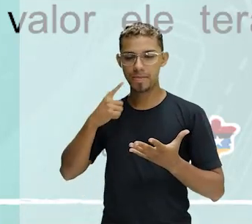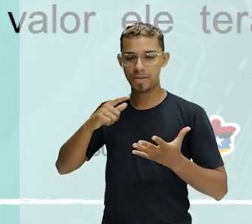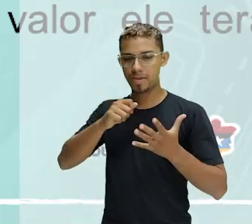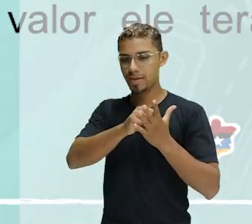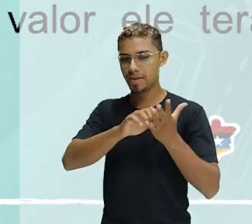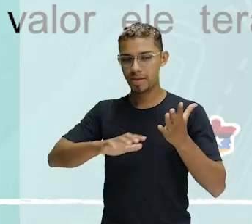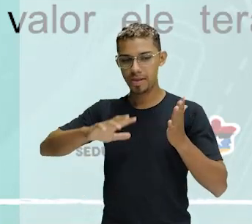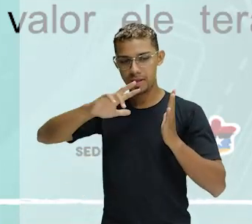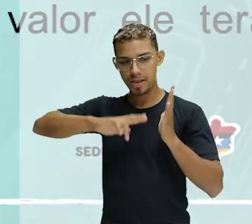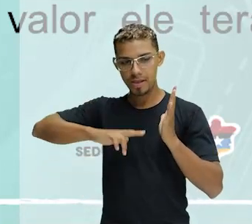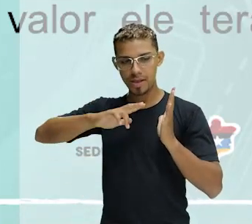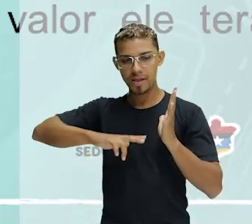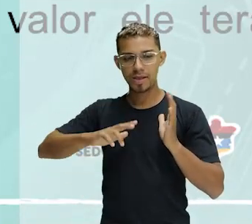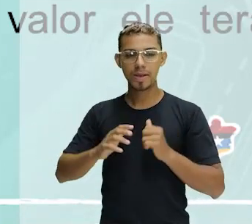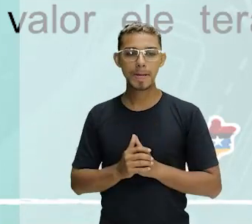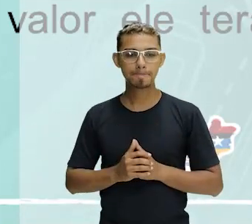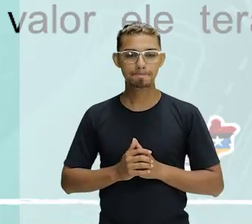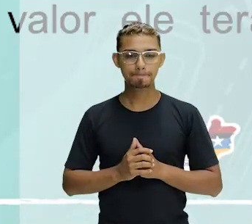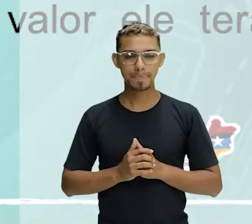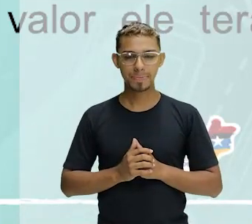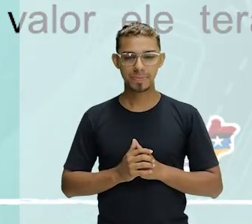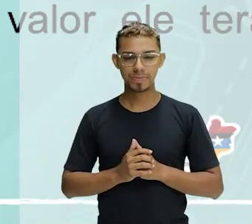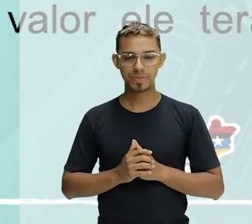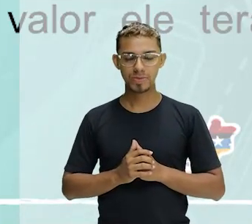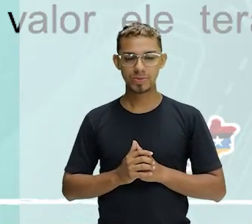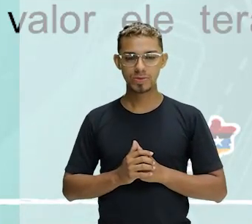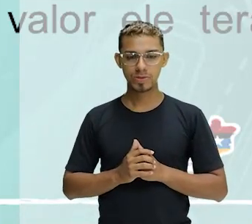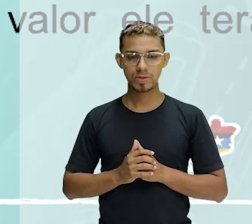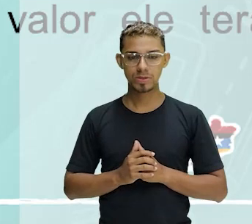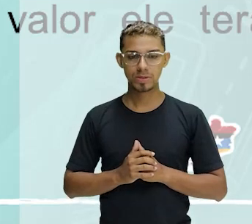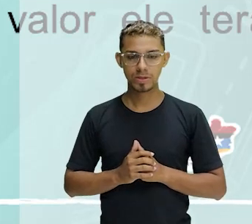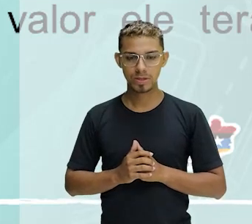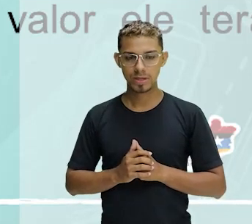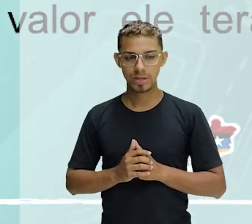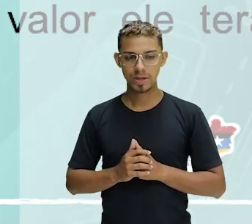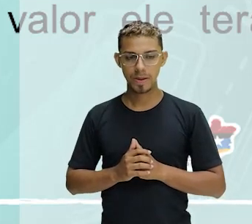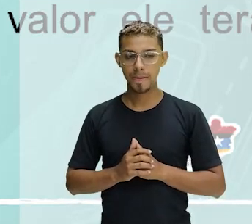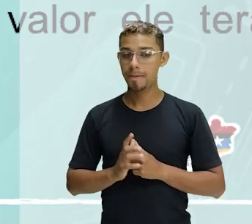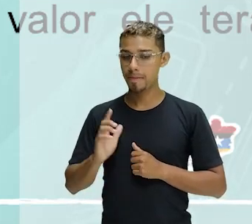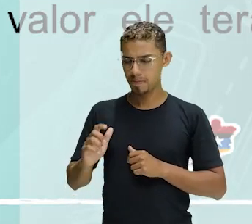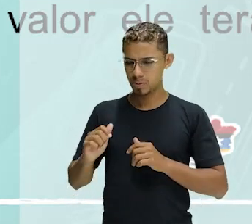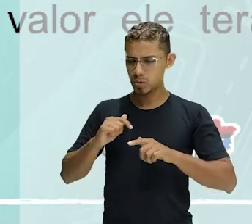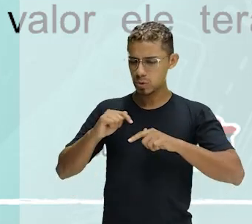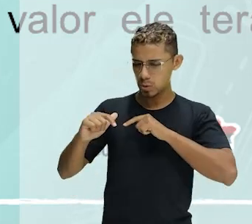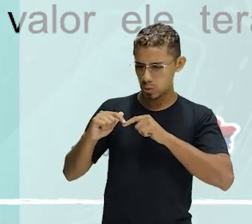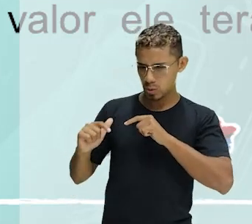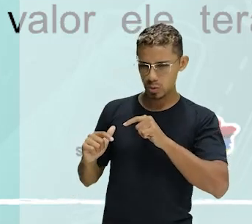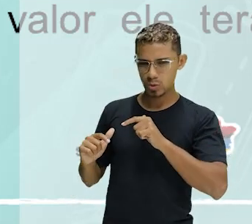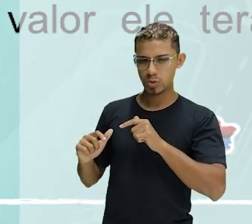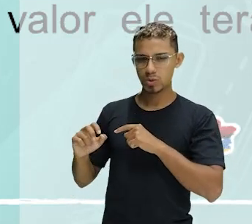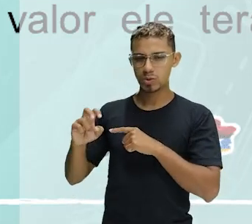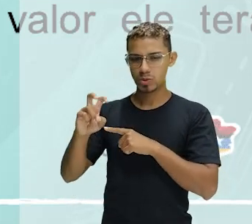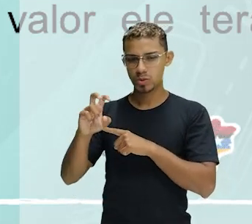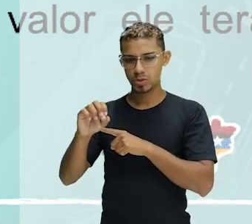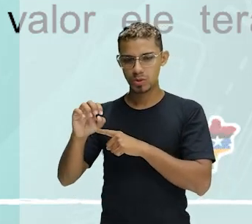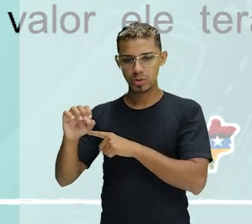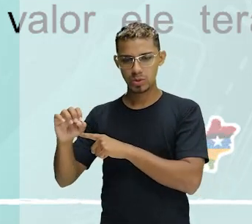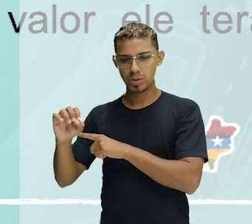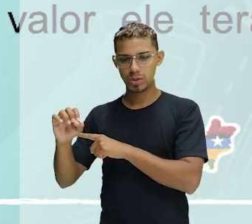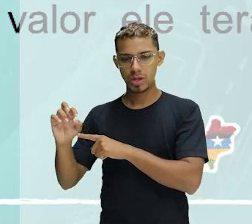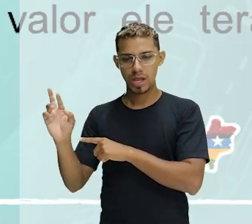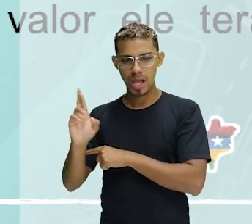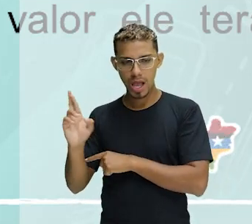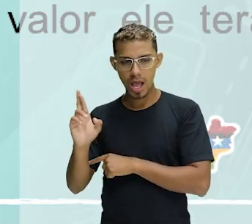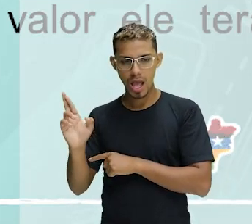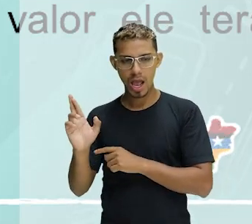fazer a leitura. Diz o seguinte: depois de muito trabalho, Miguel juntou R$ 500 e abriu uma caderneta de poupança para